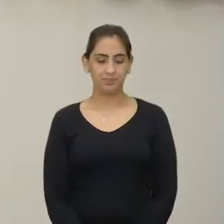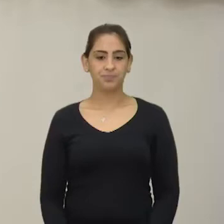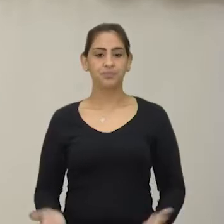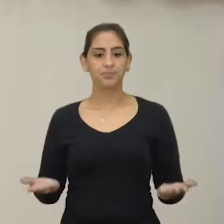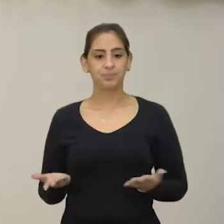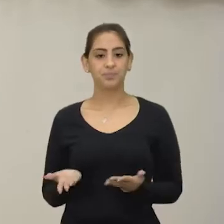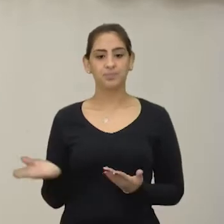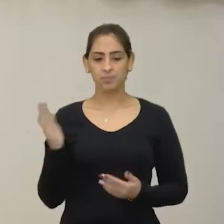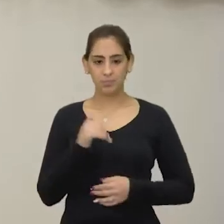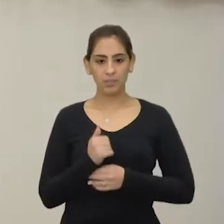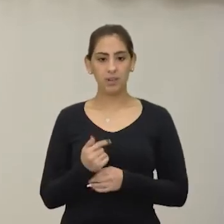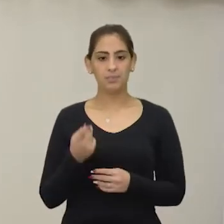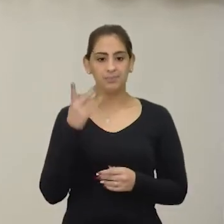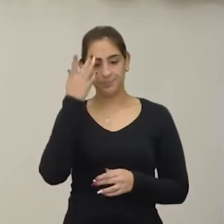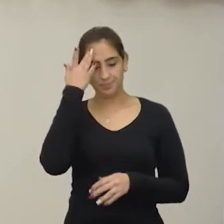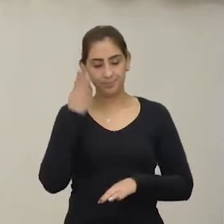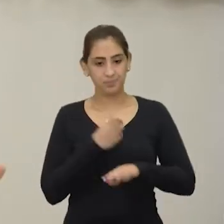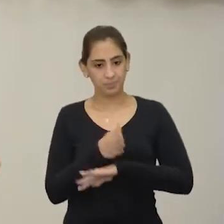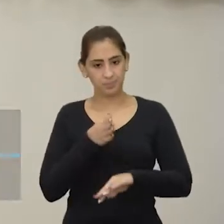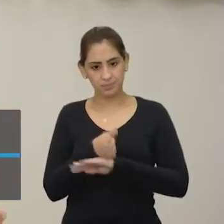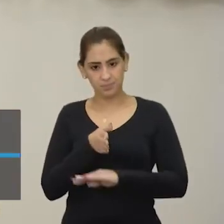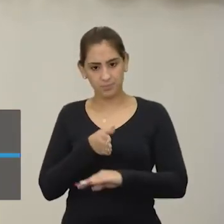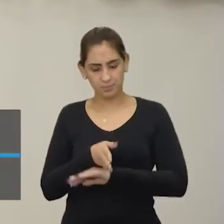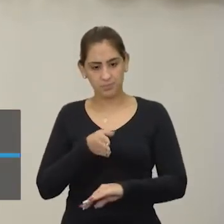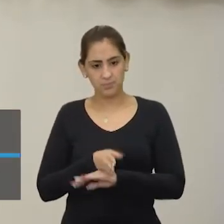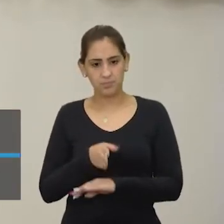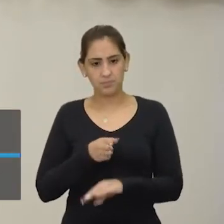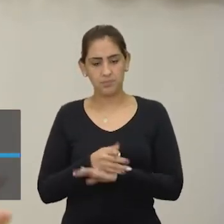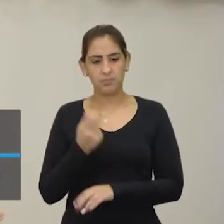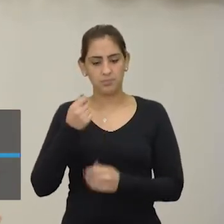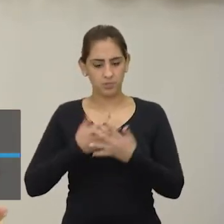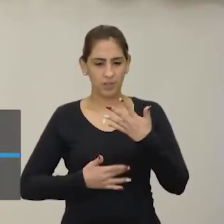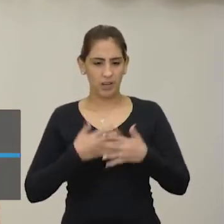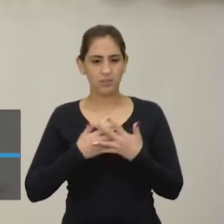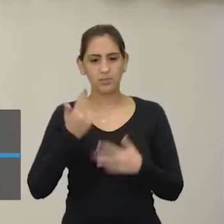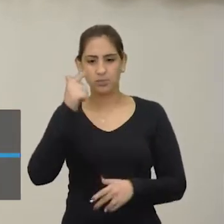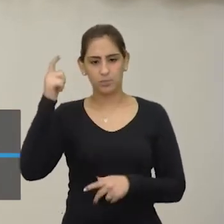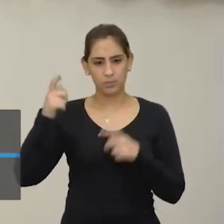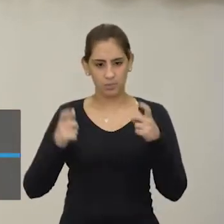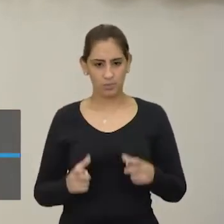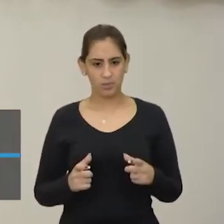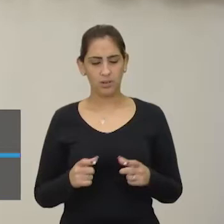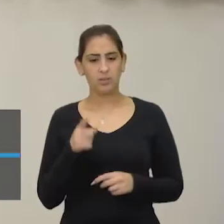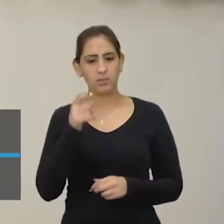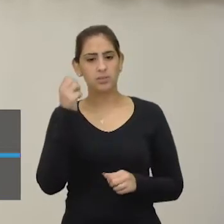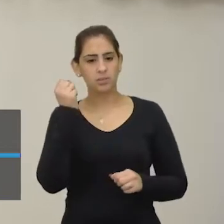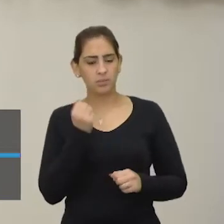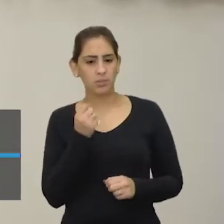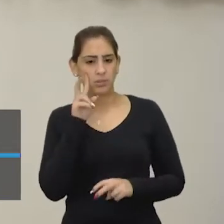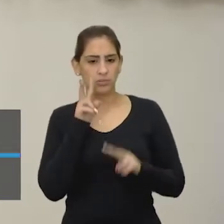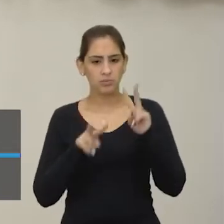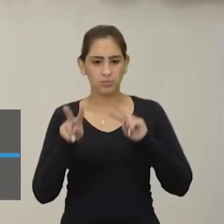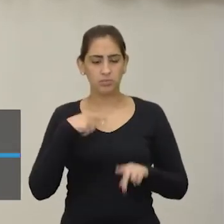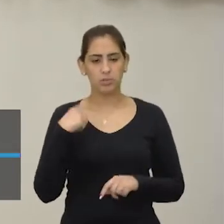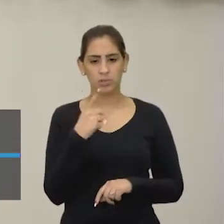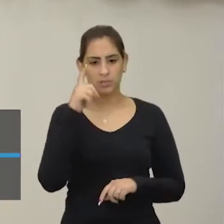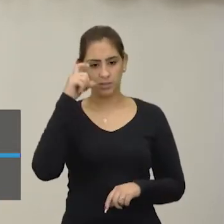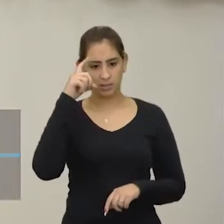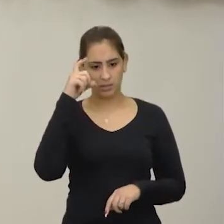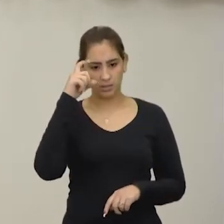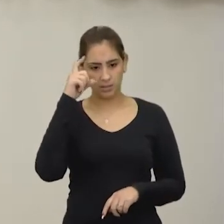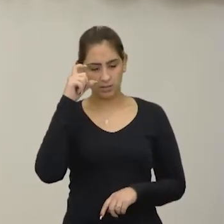Vamos lá, o pessoal participando com a gente, da Vila Tupi, de outros lugares também. E vocês podem ver lá no nosso Instagram, Língua